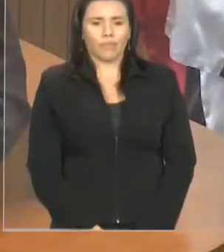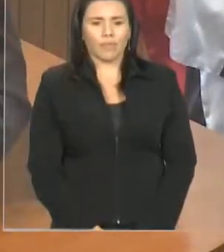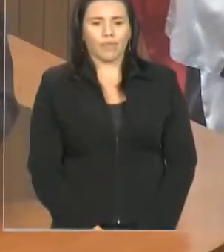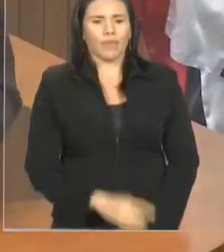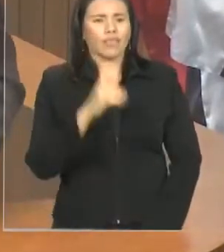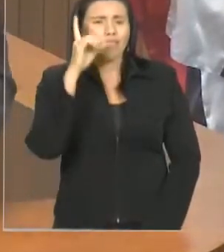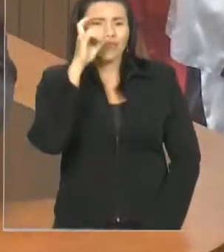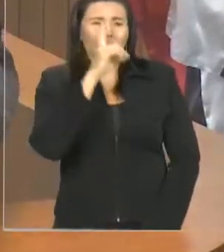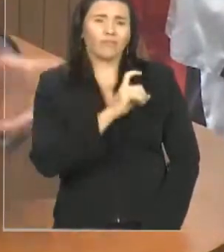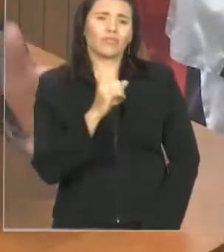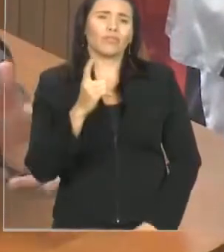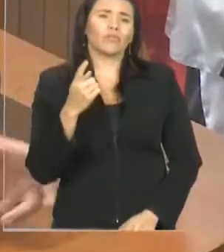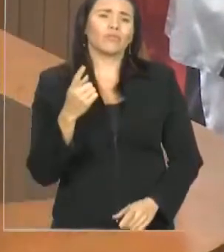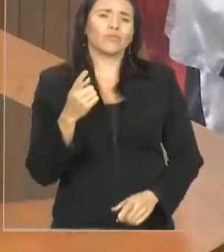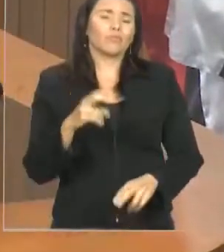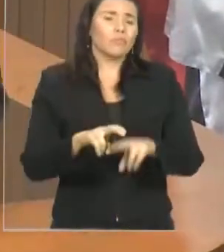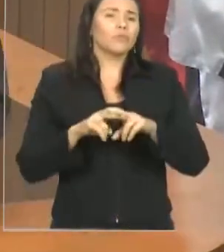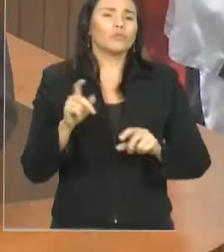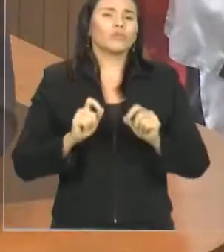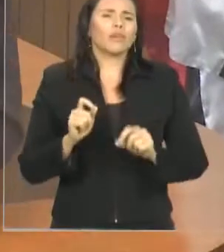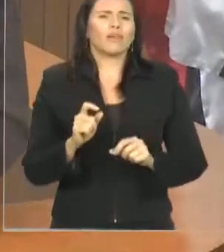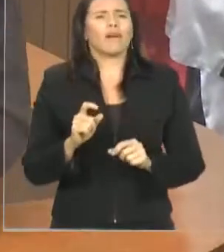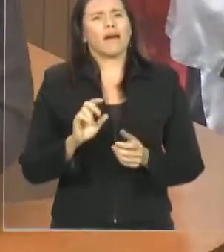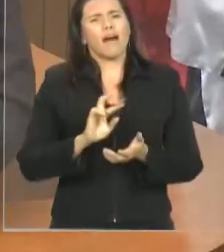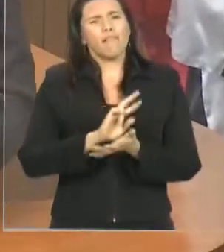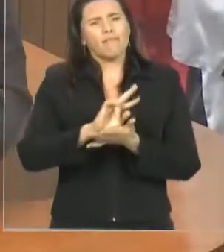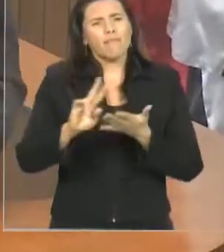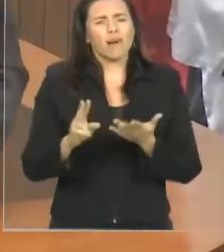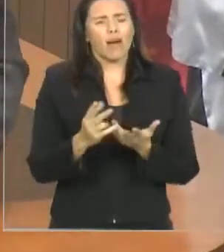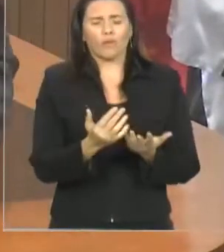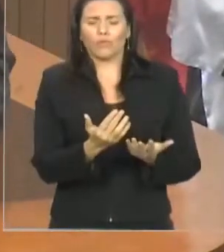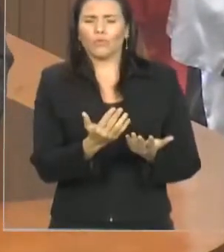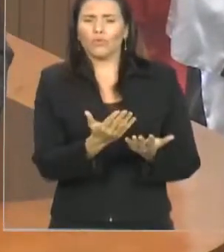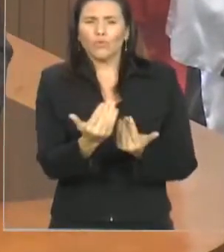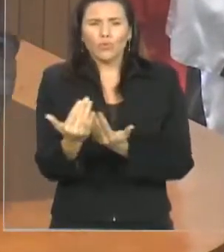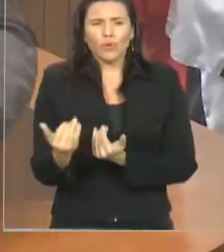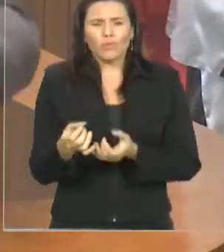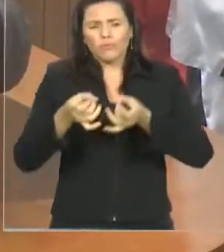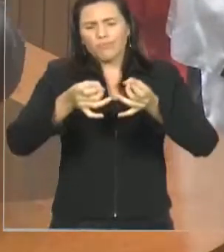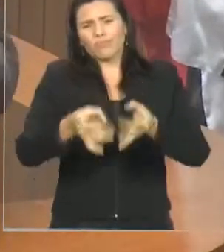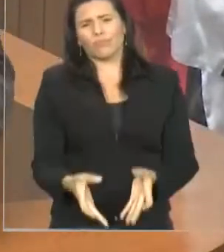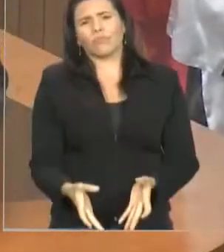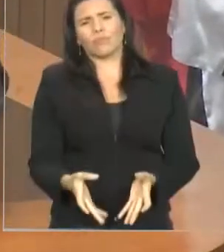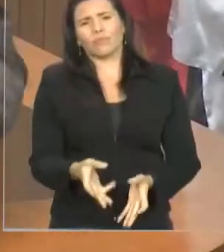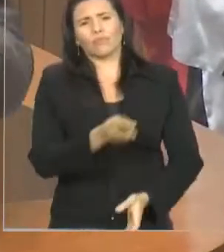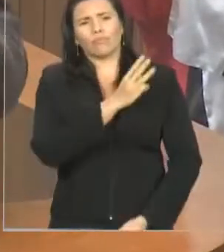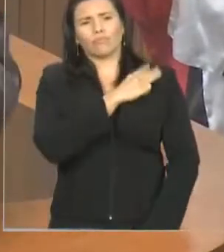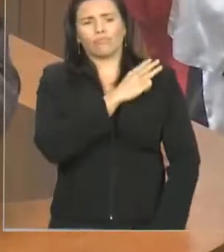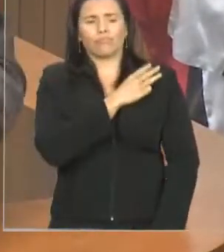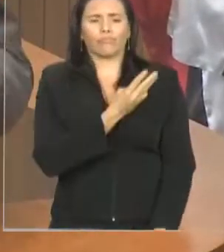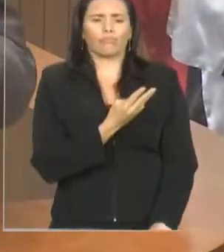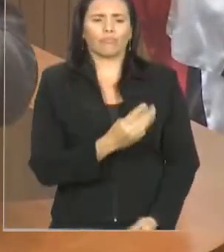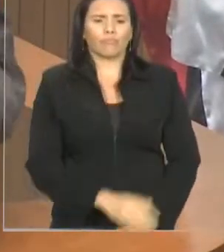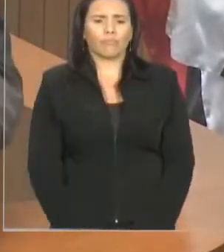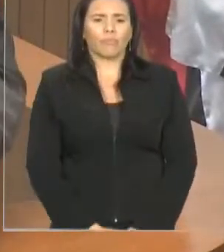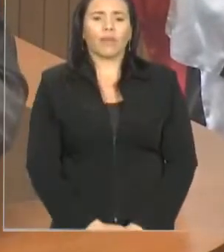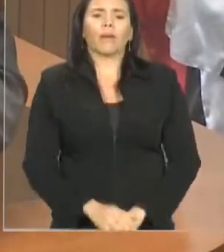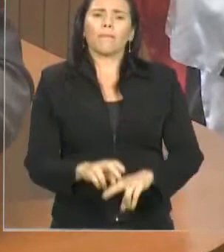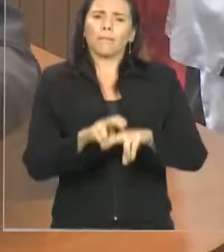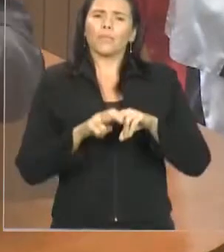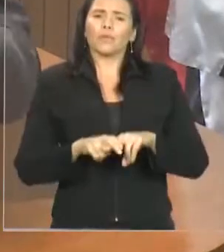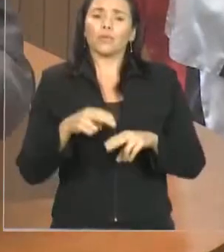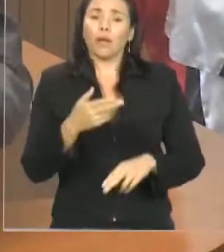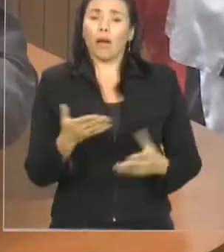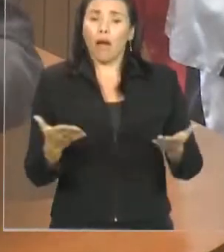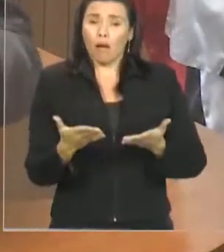ao seu ensino. E a nossa luta aqui na Assembleia, nesta tribuna, foi sempre de reivindicar a recuperação dessa escola Caique, porque